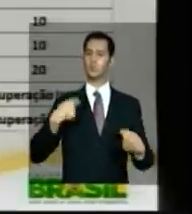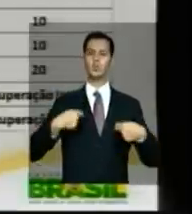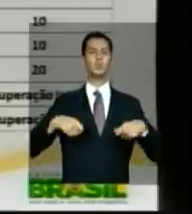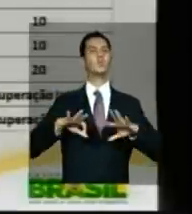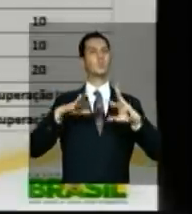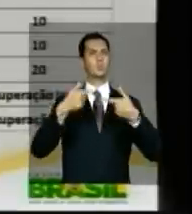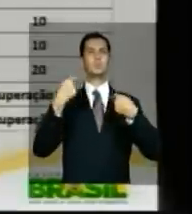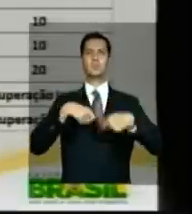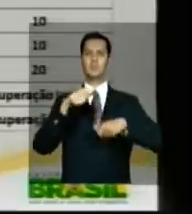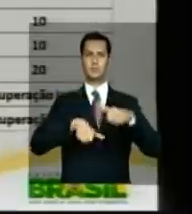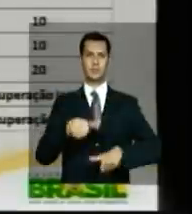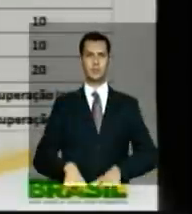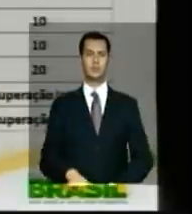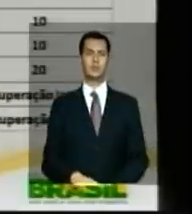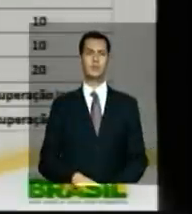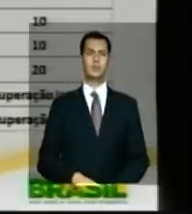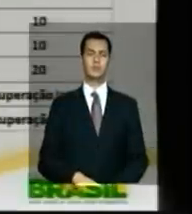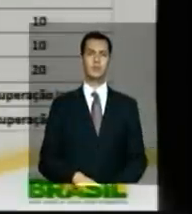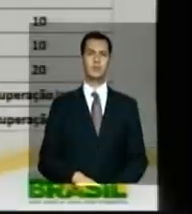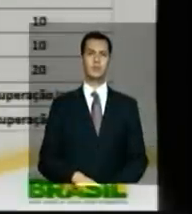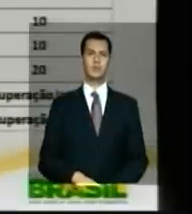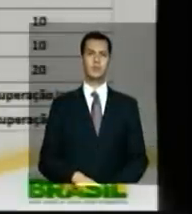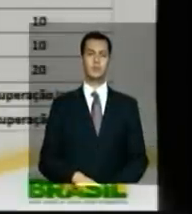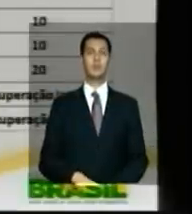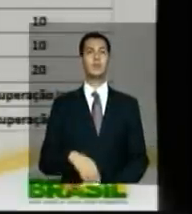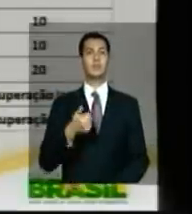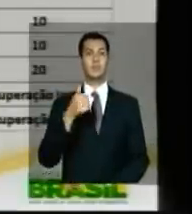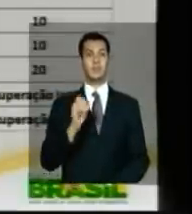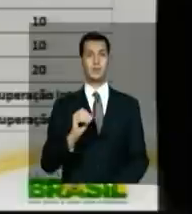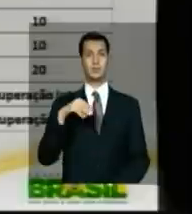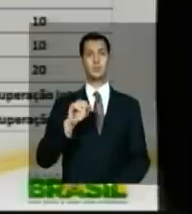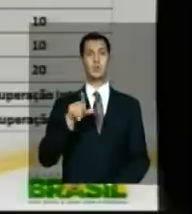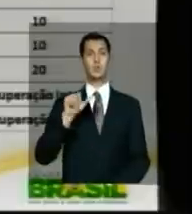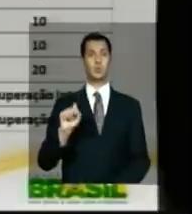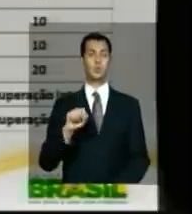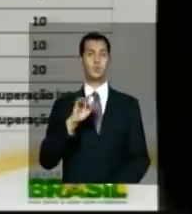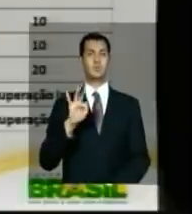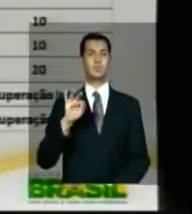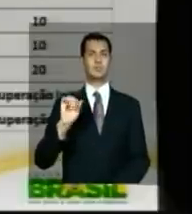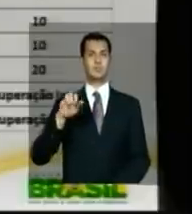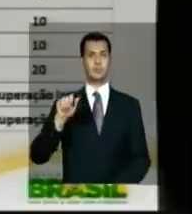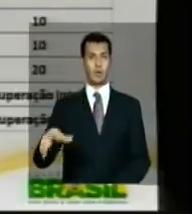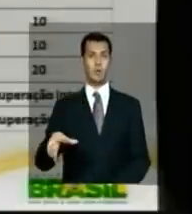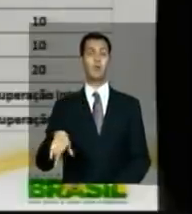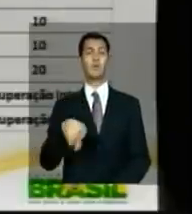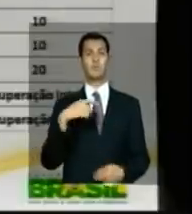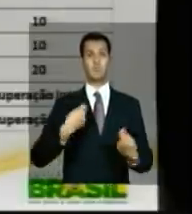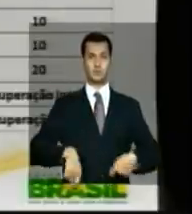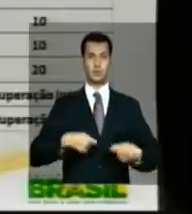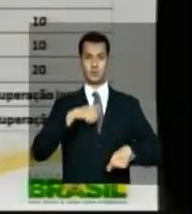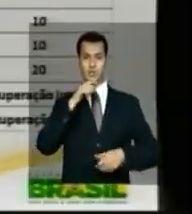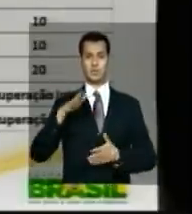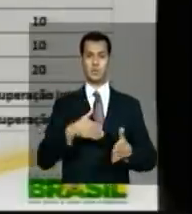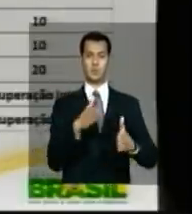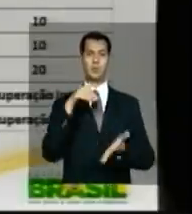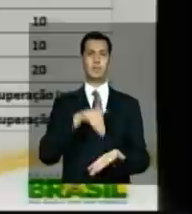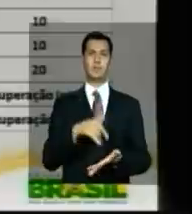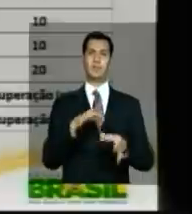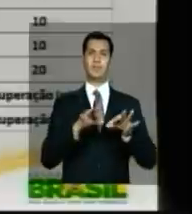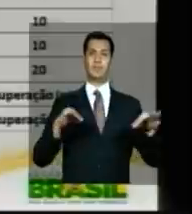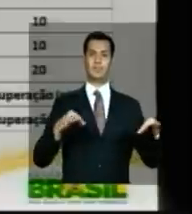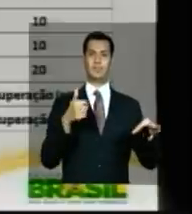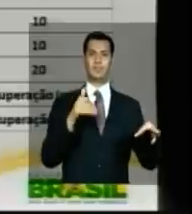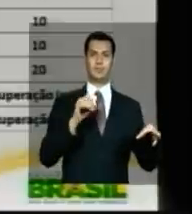e maior que 10 módulos fiscais as propriedades que tem mais de 10 módulos fiscais recuperarão em Rio até 10 m 30